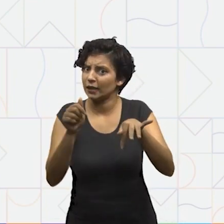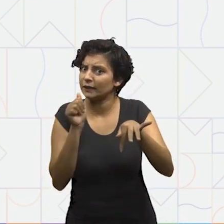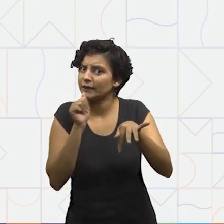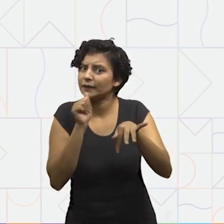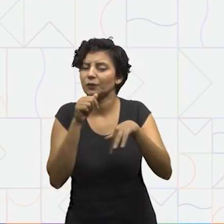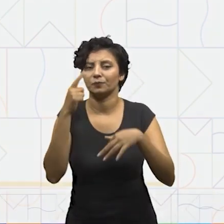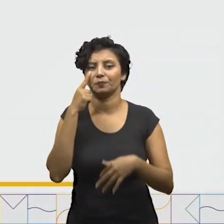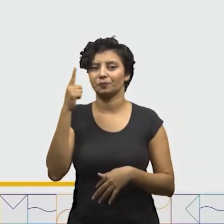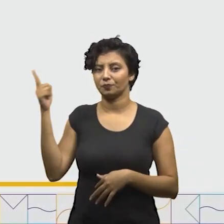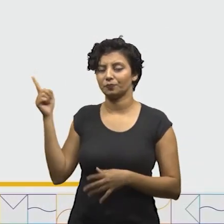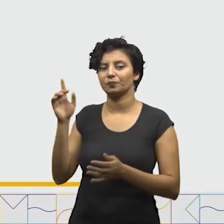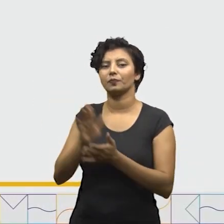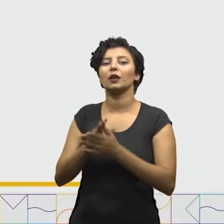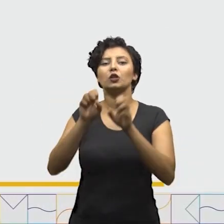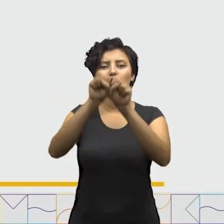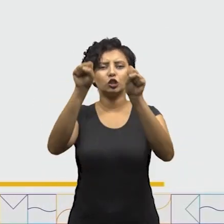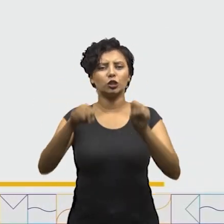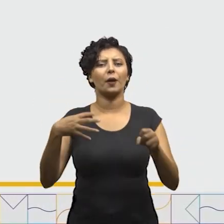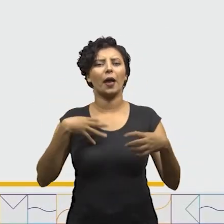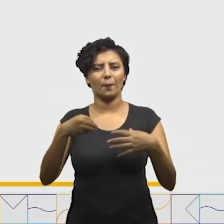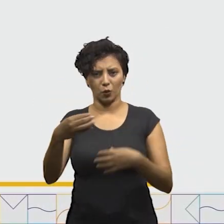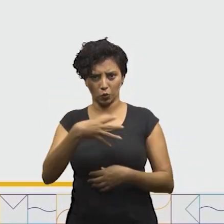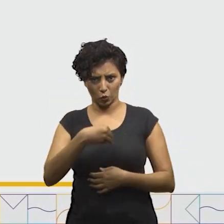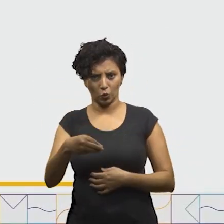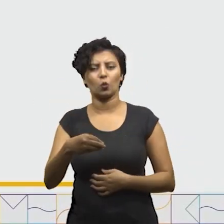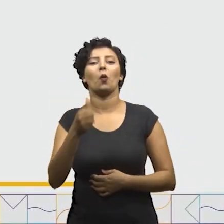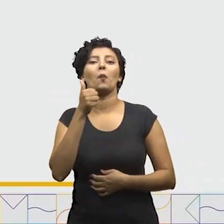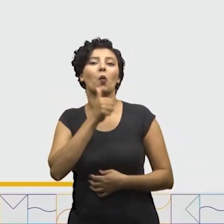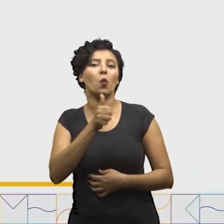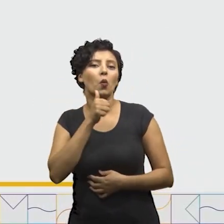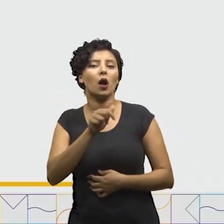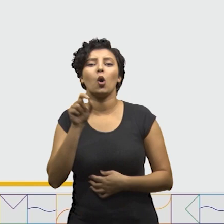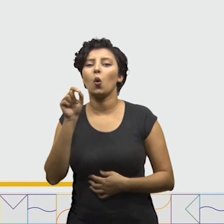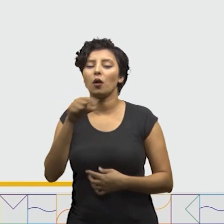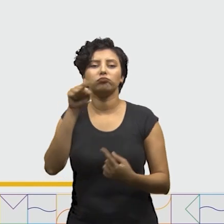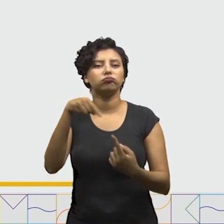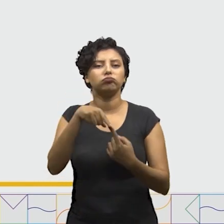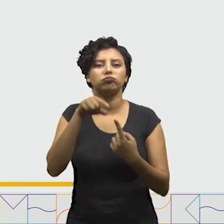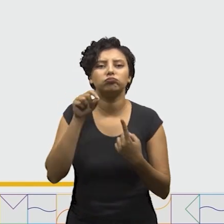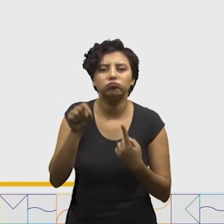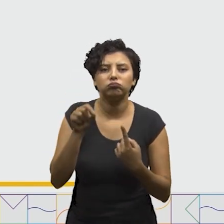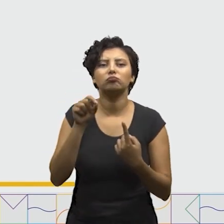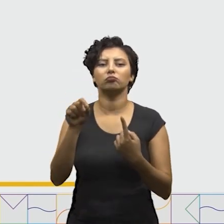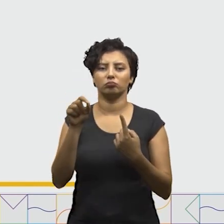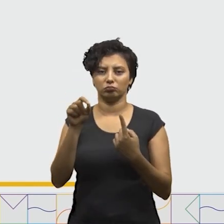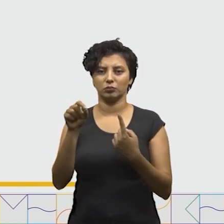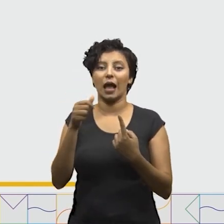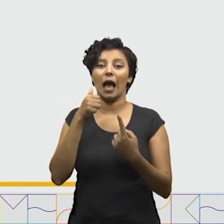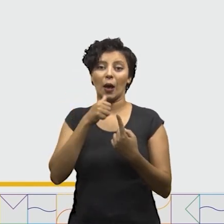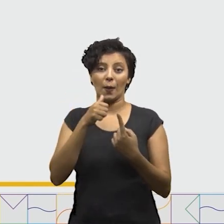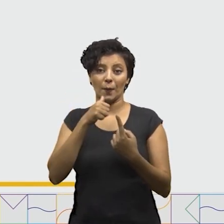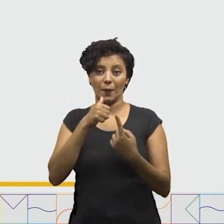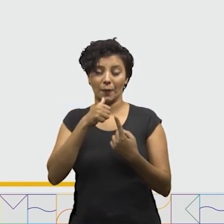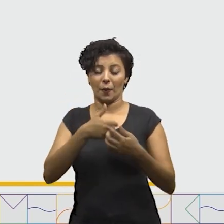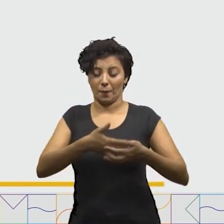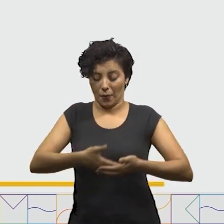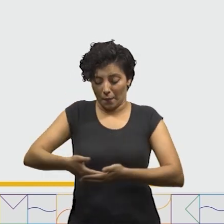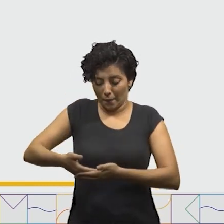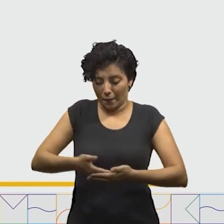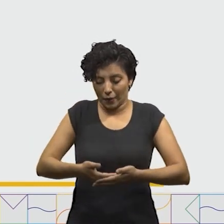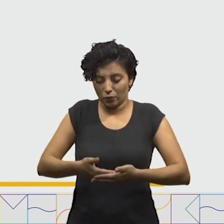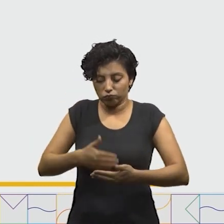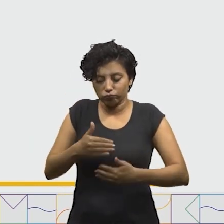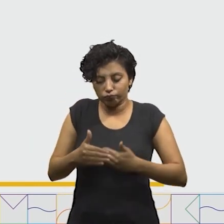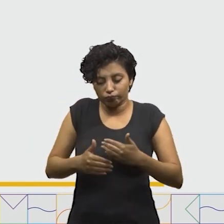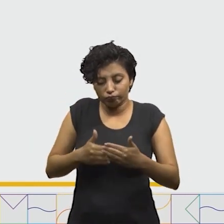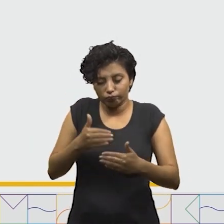é só isso, viu? O sistema reprodutor feminino tem a função de permitir que o bebê se